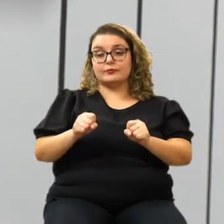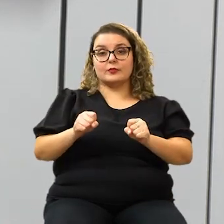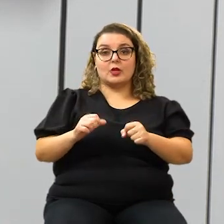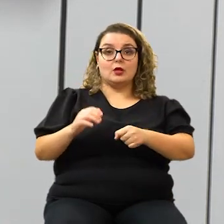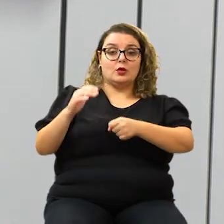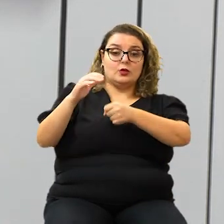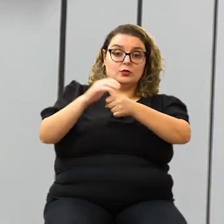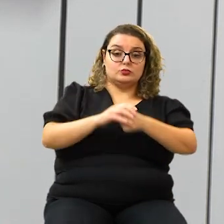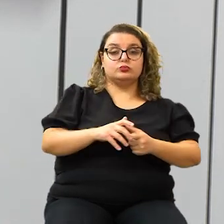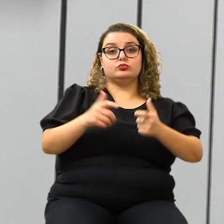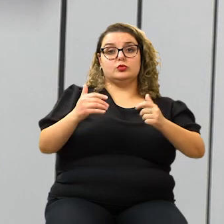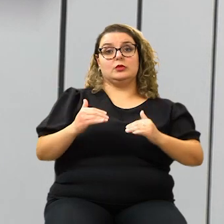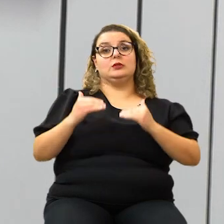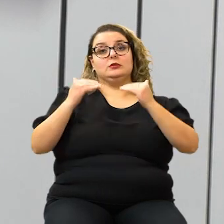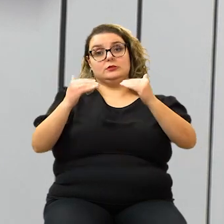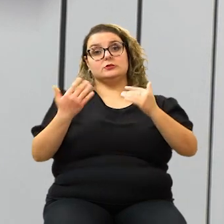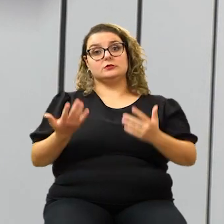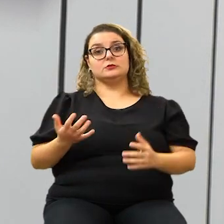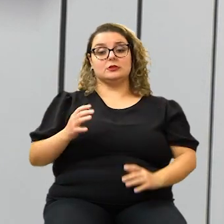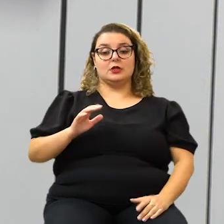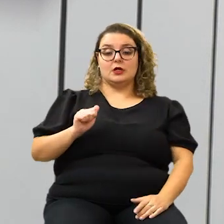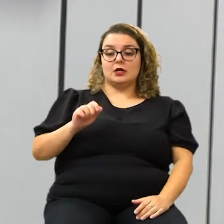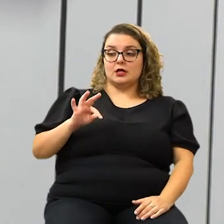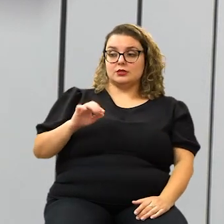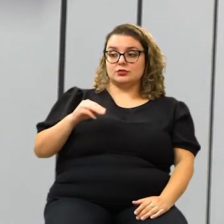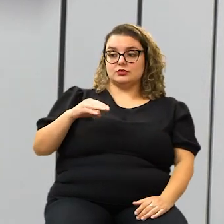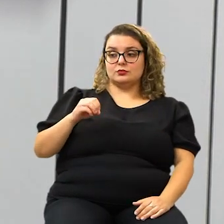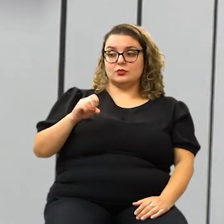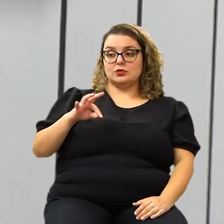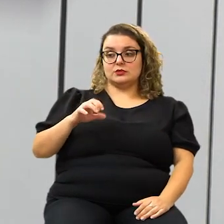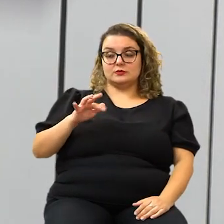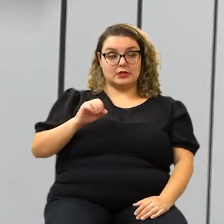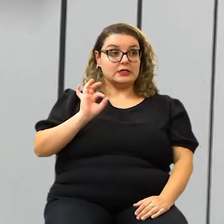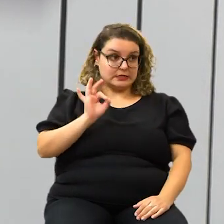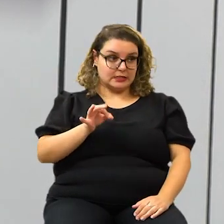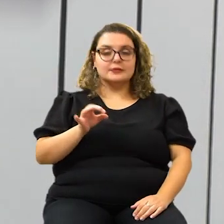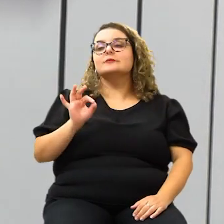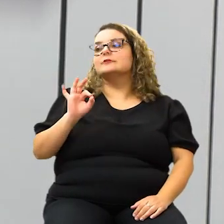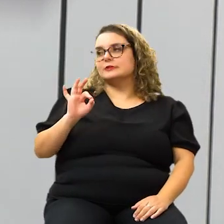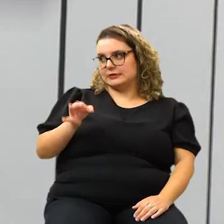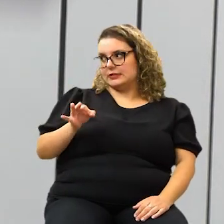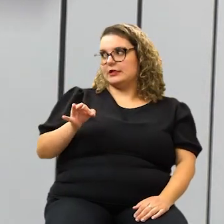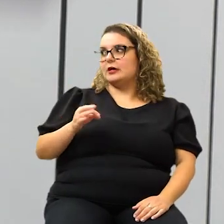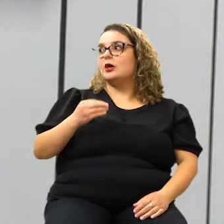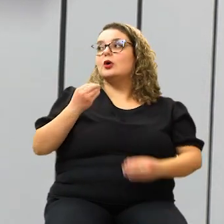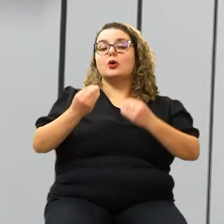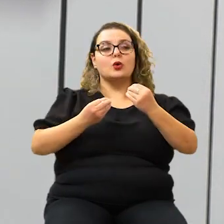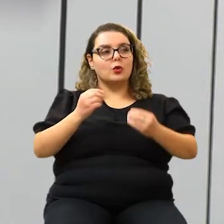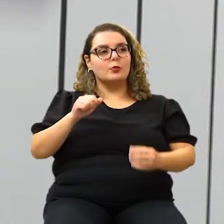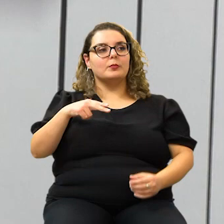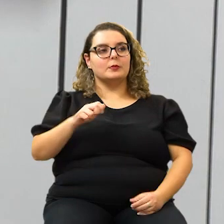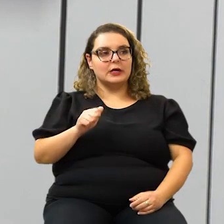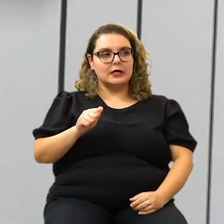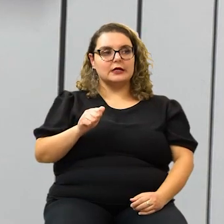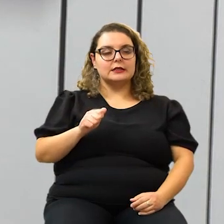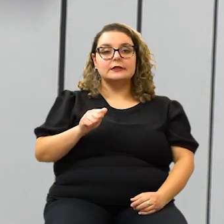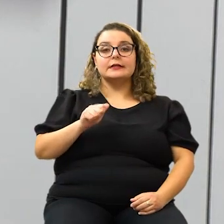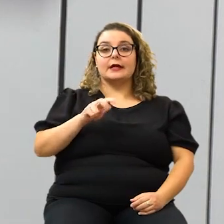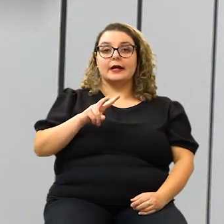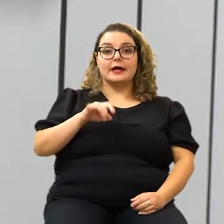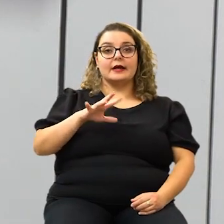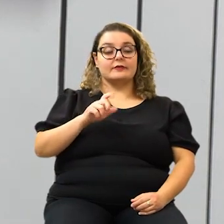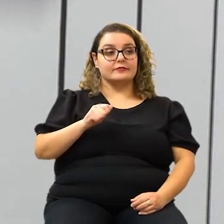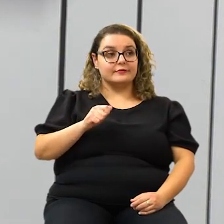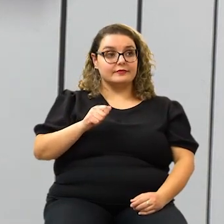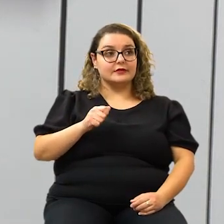níveis superiores da atmosfera, correto? Correto. Como que a Ana Ávila explica isso pra gente? O que é isso que eu acabei